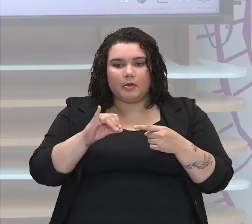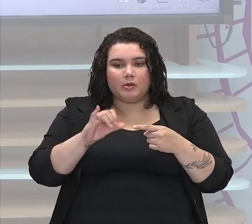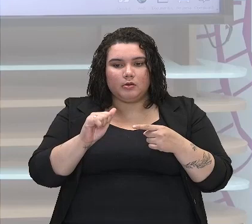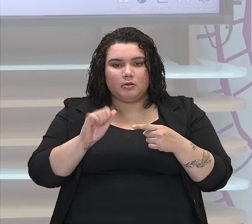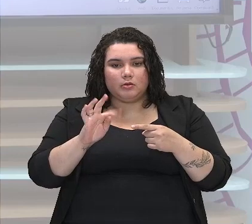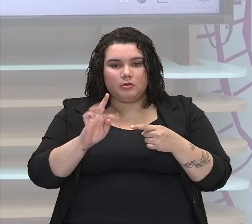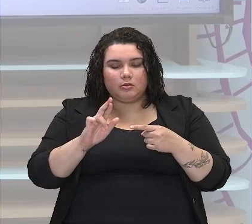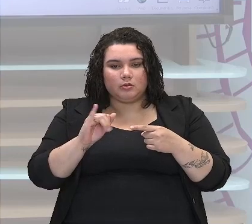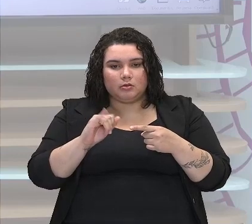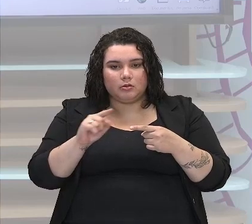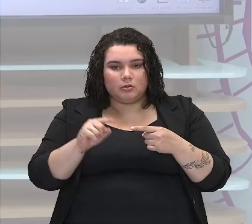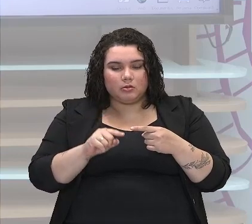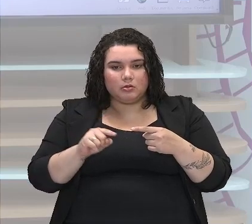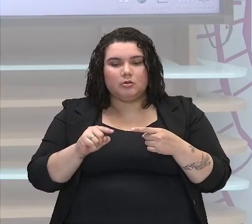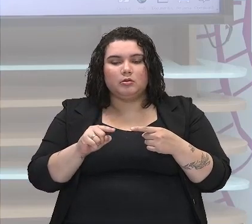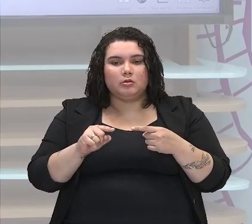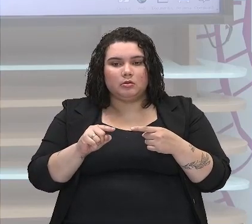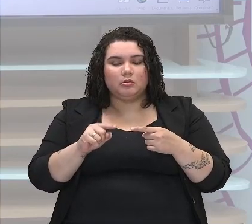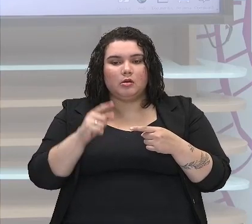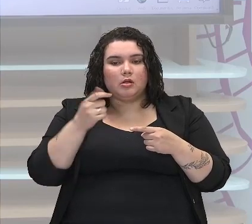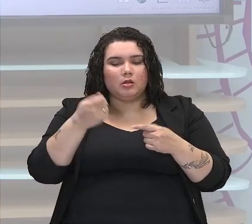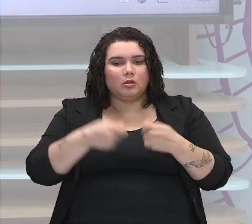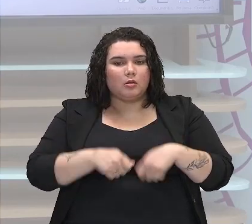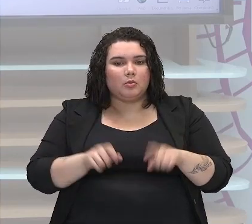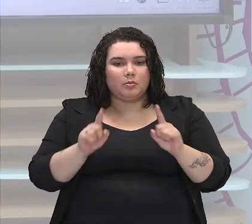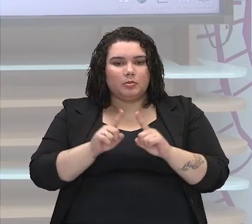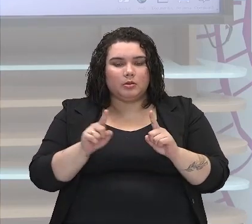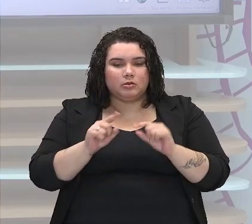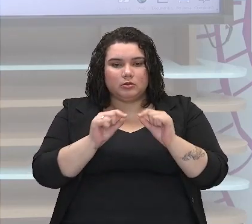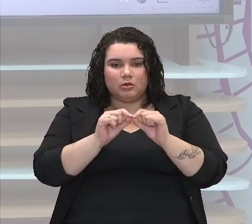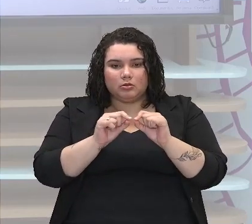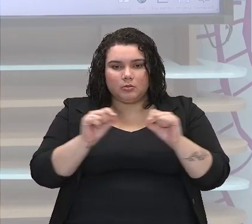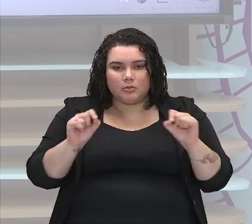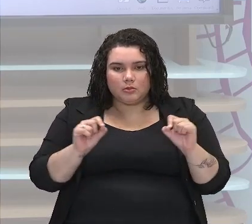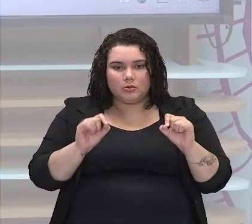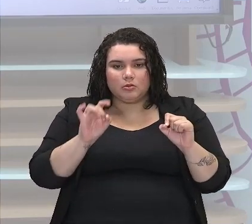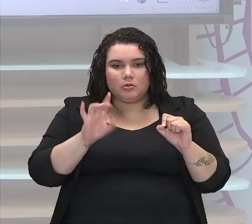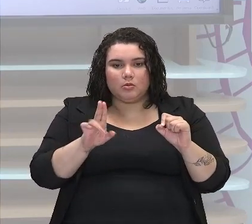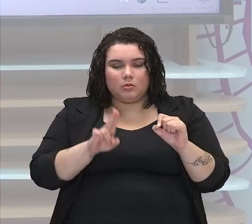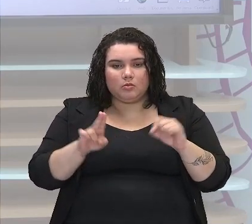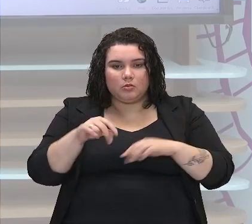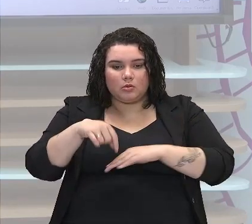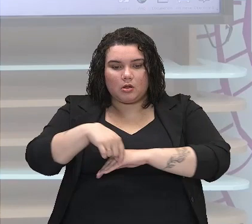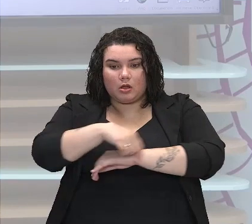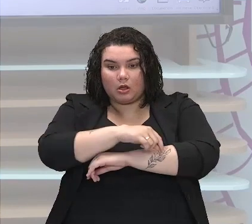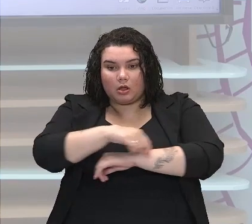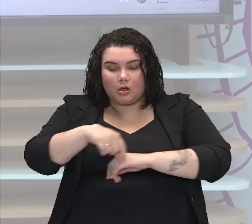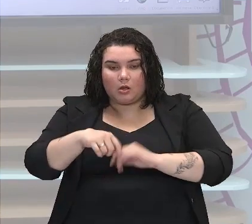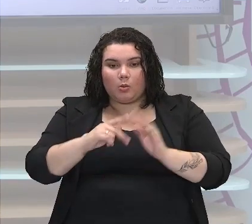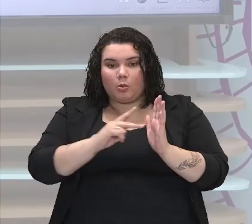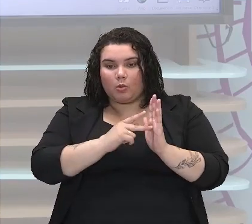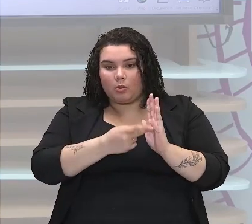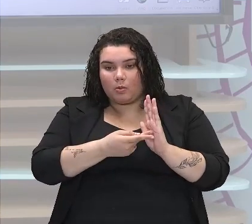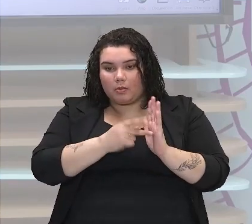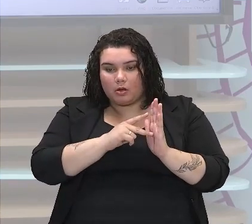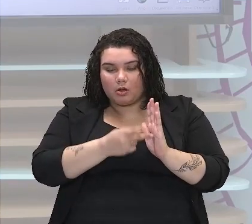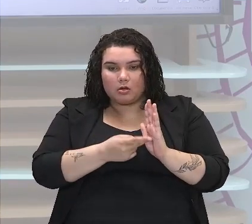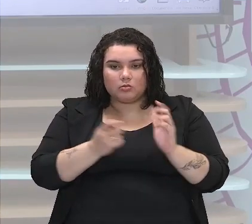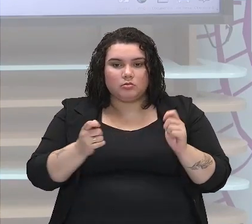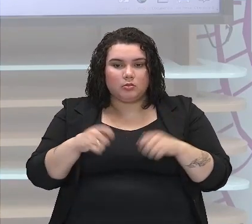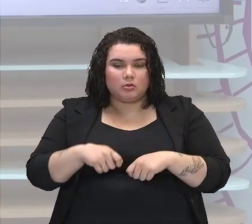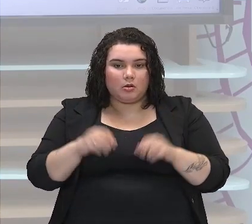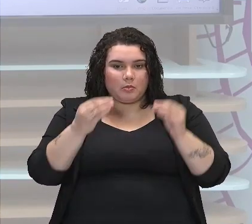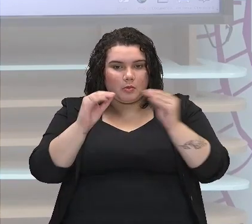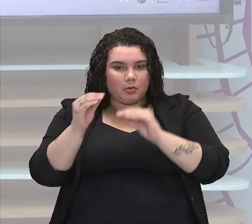sem régua, né, sem precisar medir, só com a régua e compasso, na verdade, nós conseguimos aí